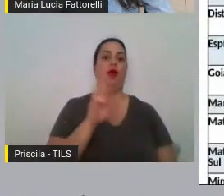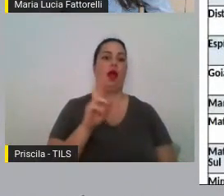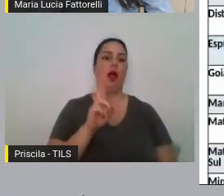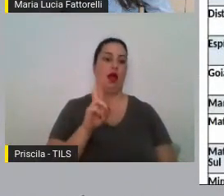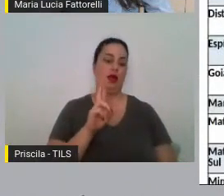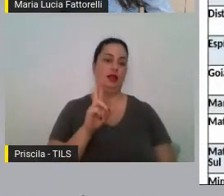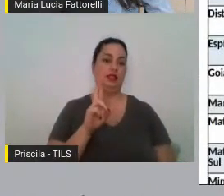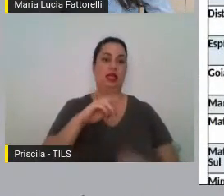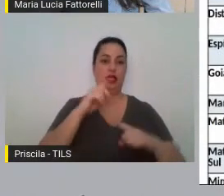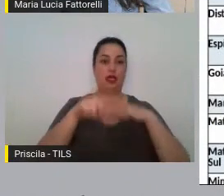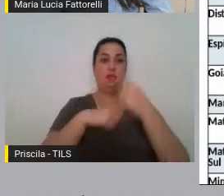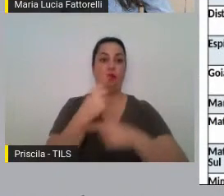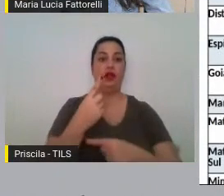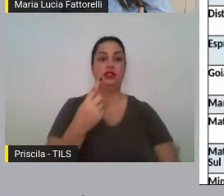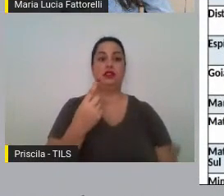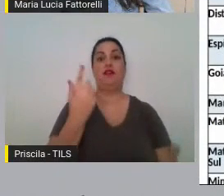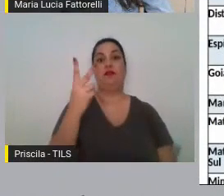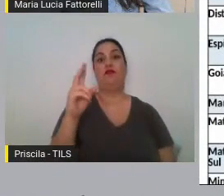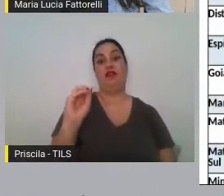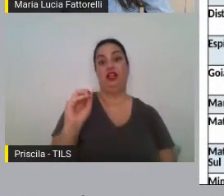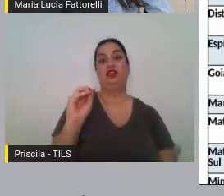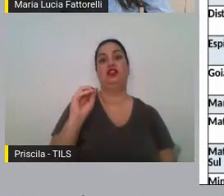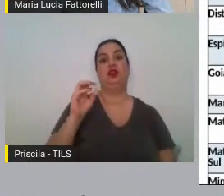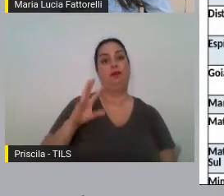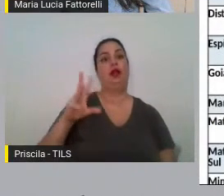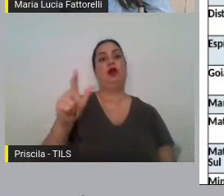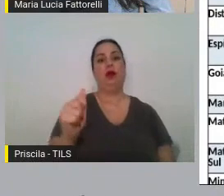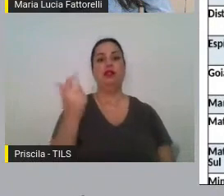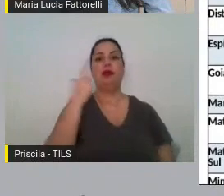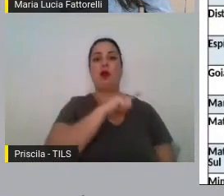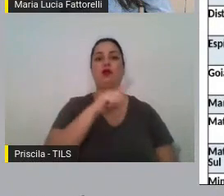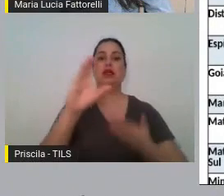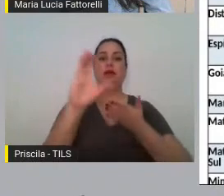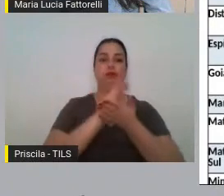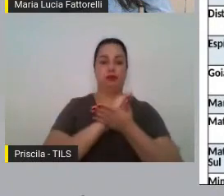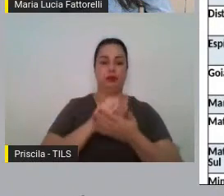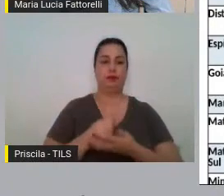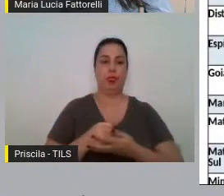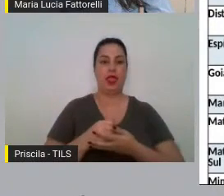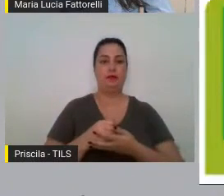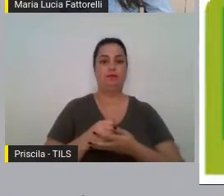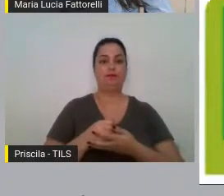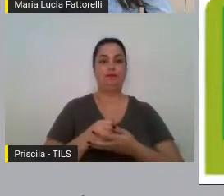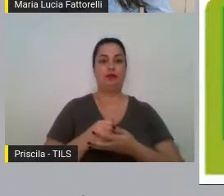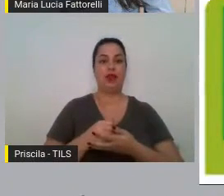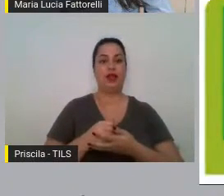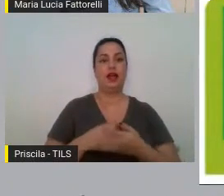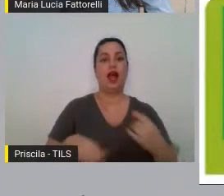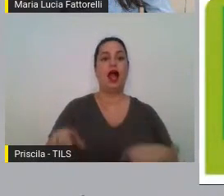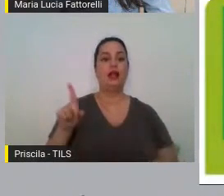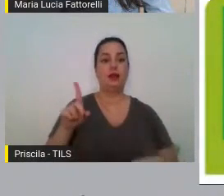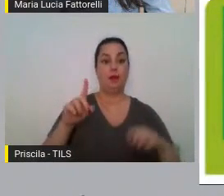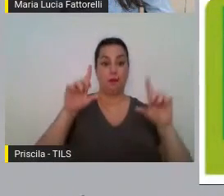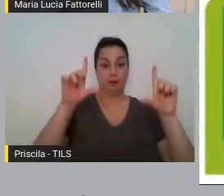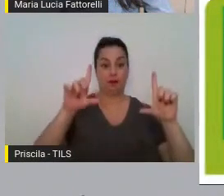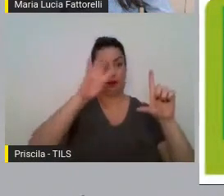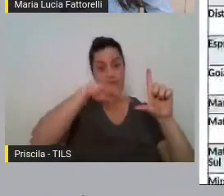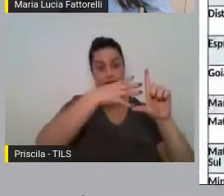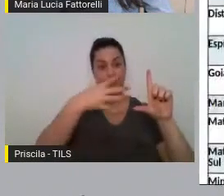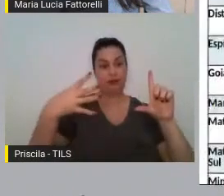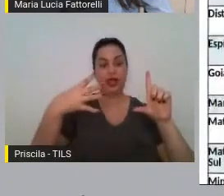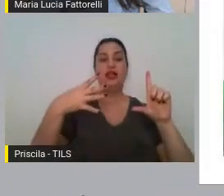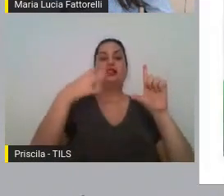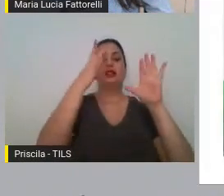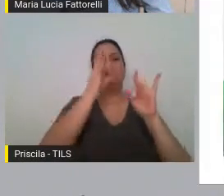Bom, aqui são mais detalhes da rolagem da dívida, mas eu quero